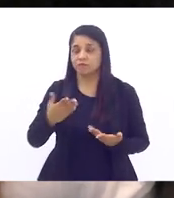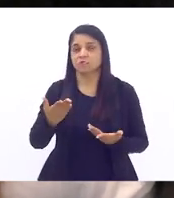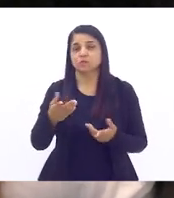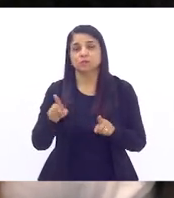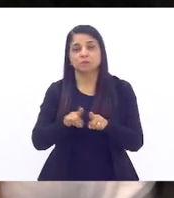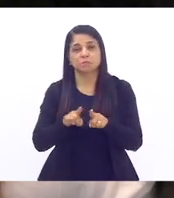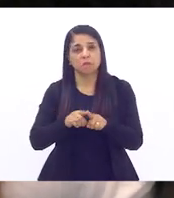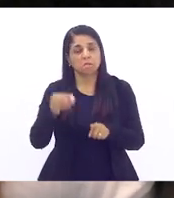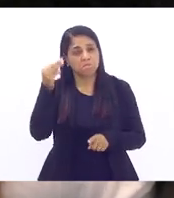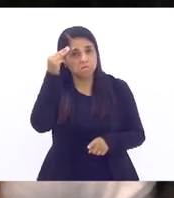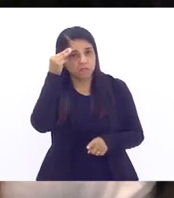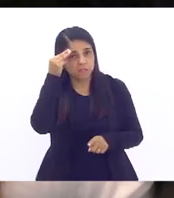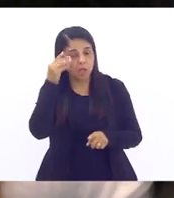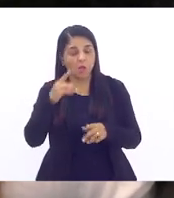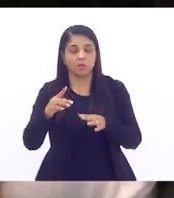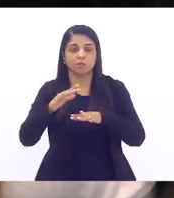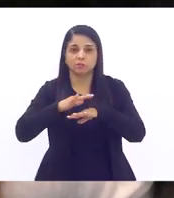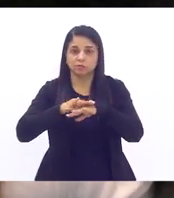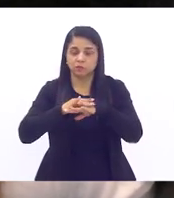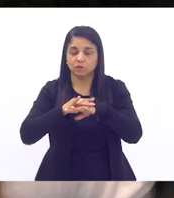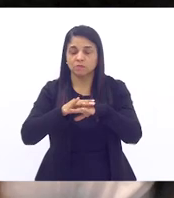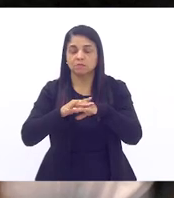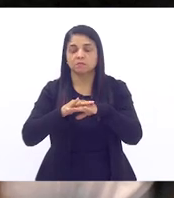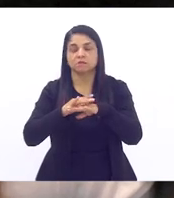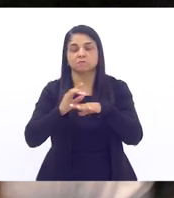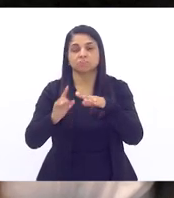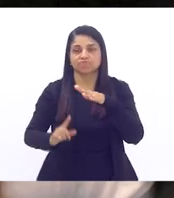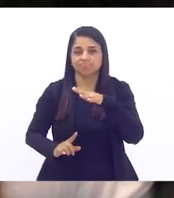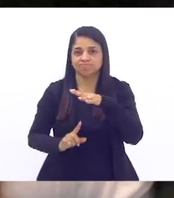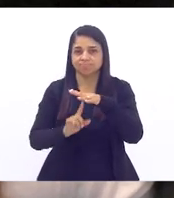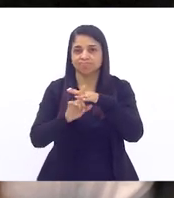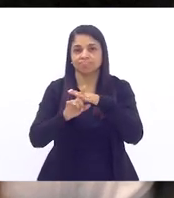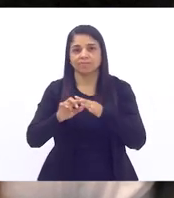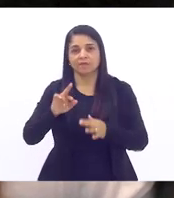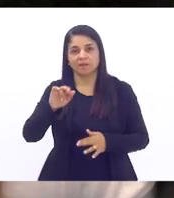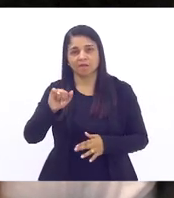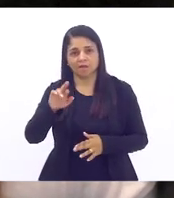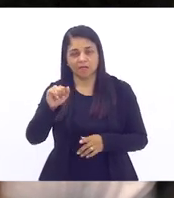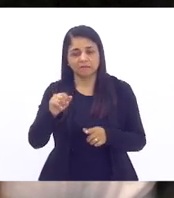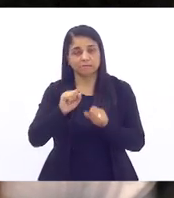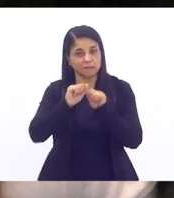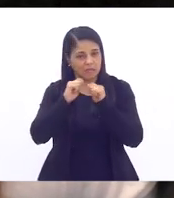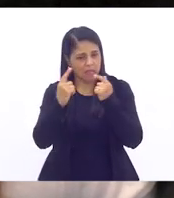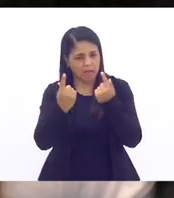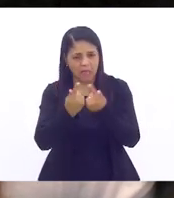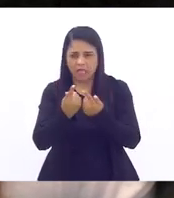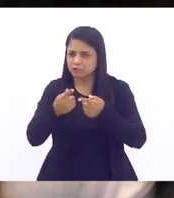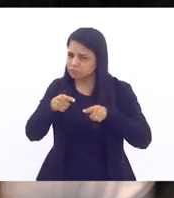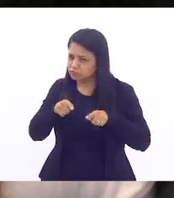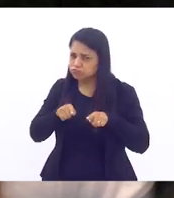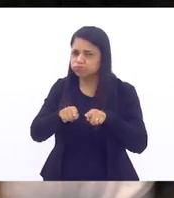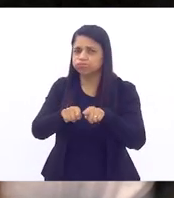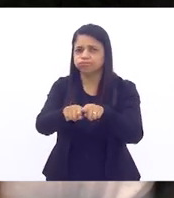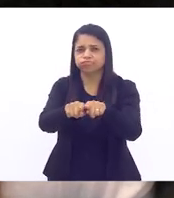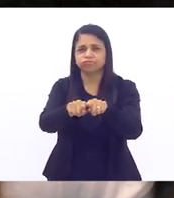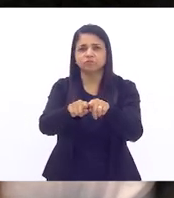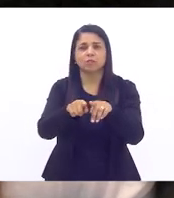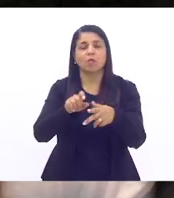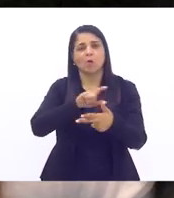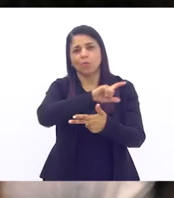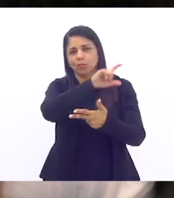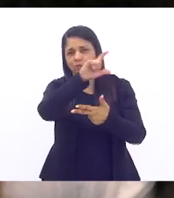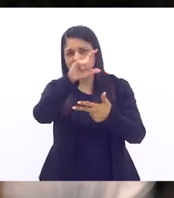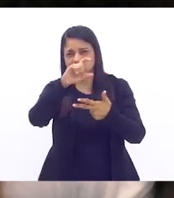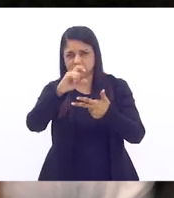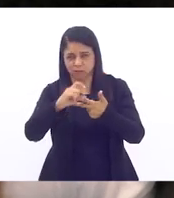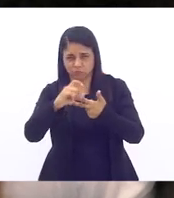com doenças raras do Estado do Rio de Janeiro então alérgica grande parceira O Poder Executivo